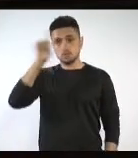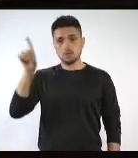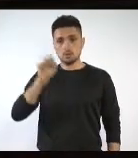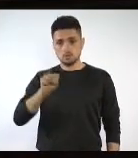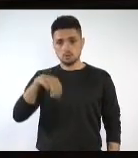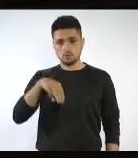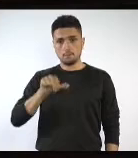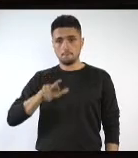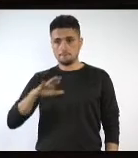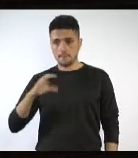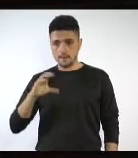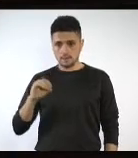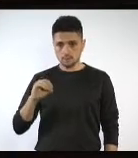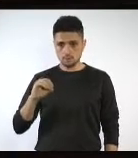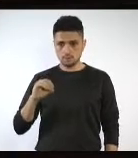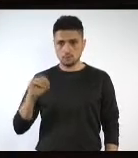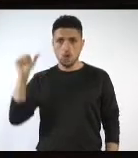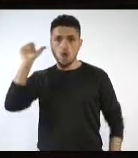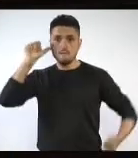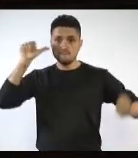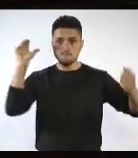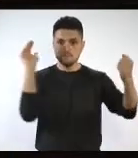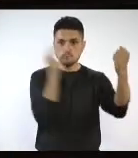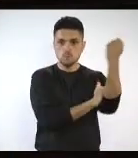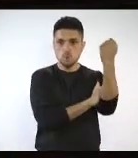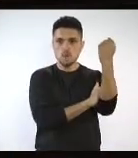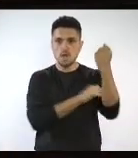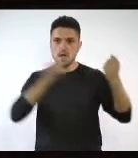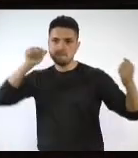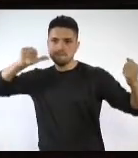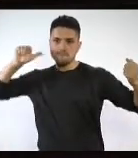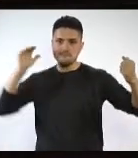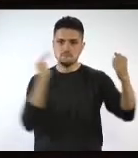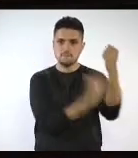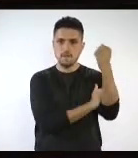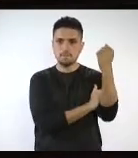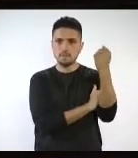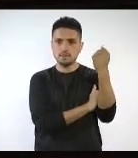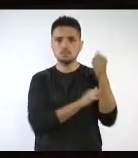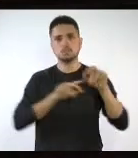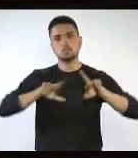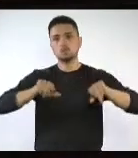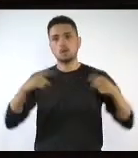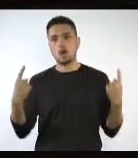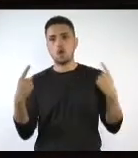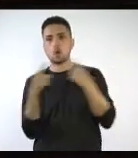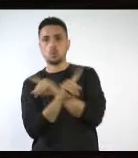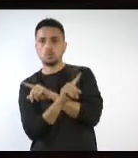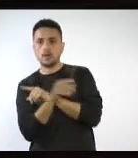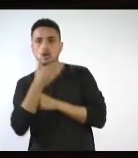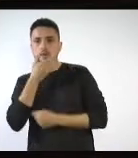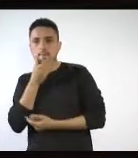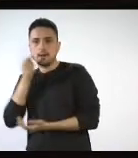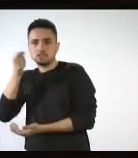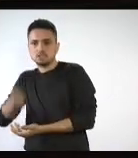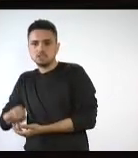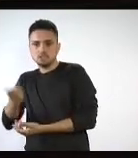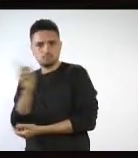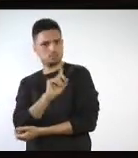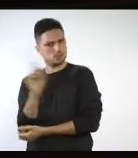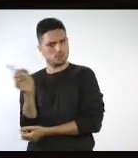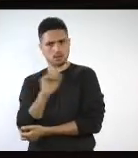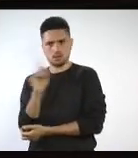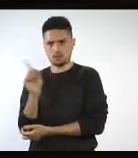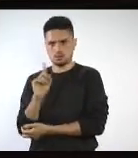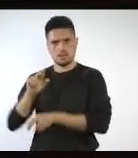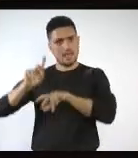março, feministas, sim, feministas, que não é o contrário, que não é equiparada ao